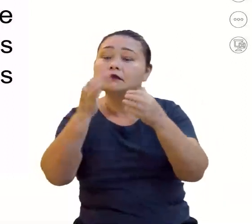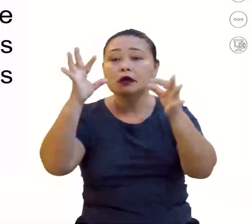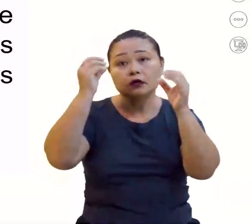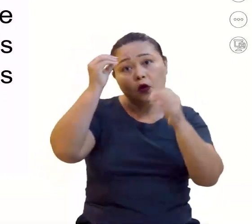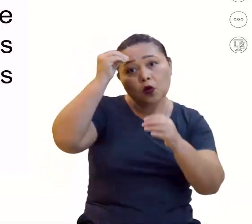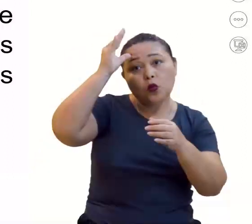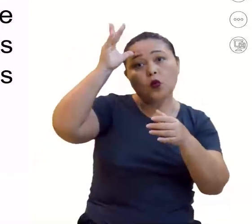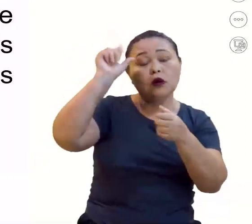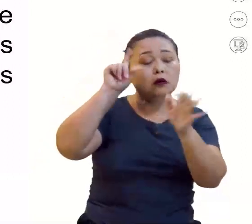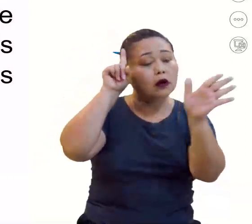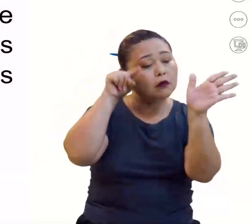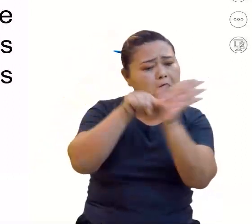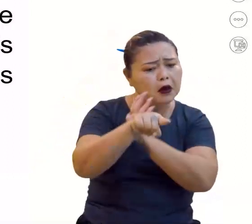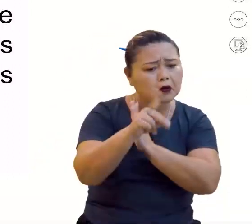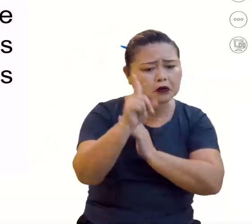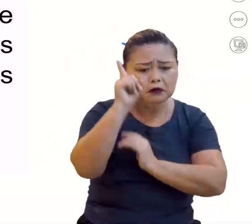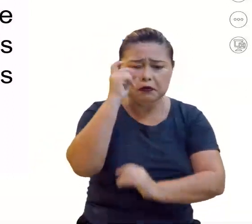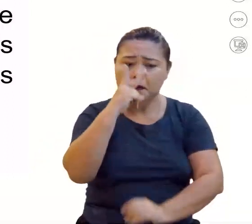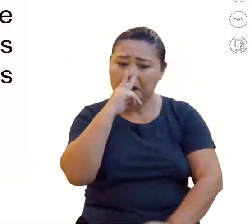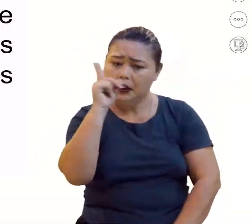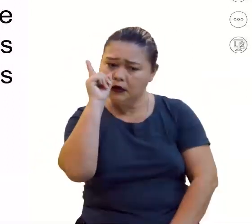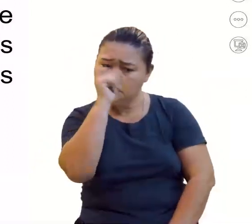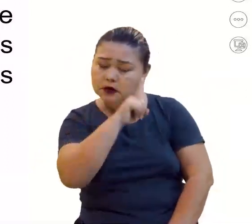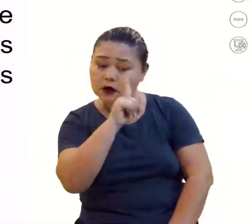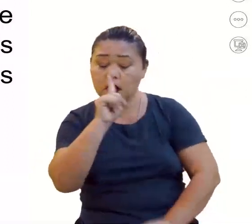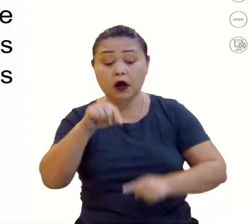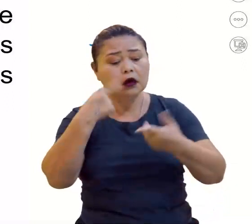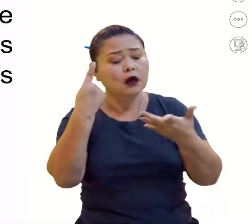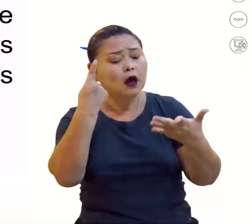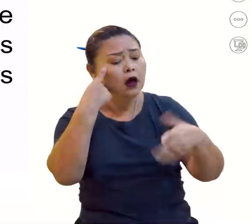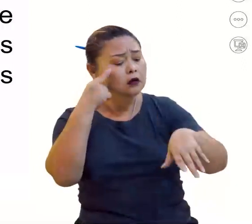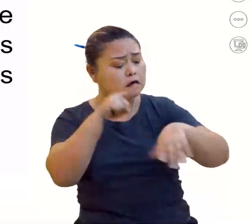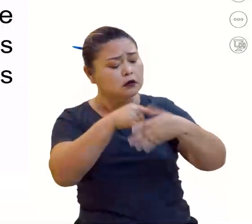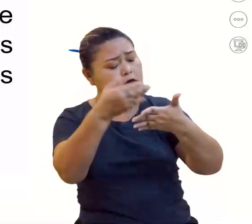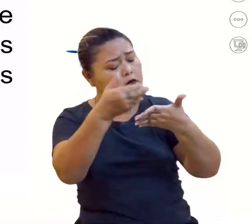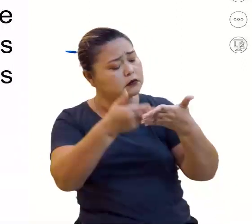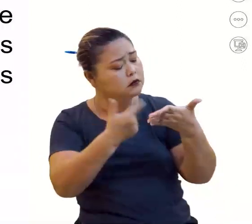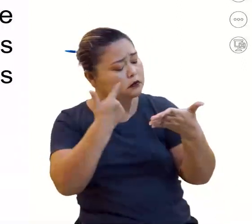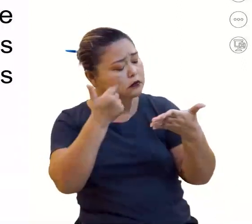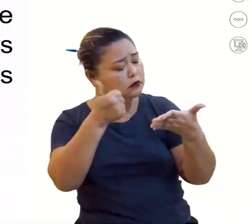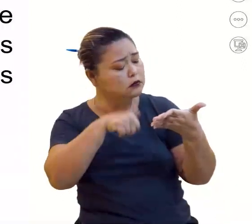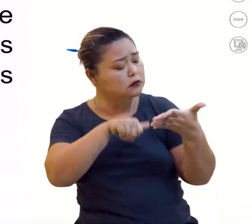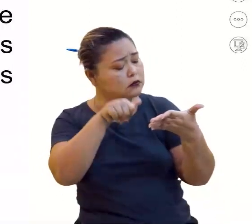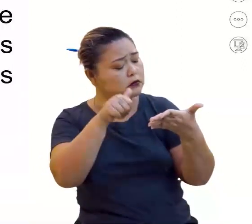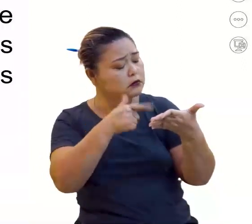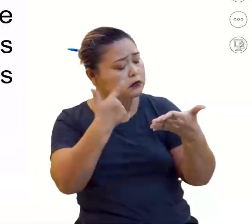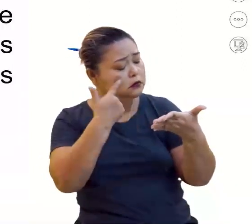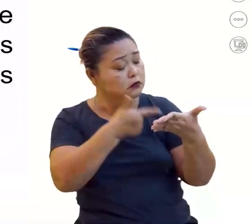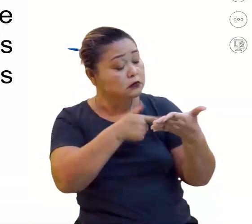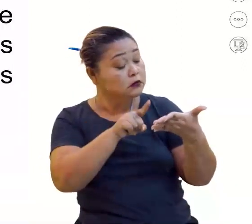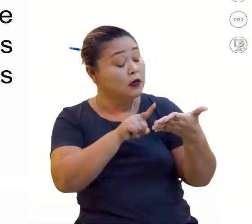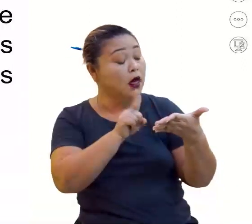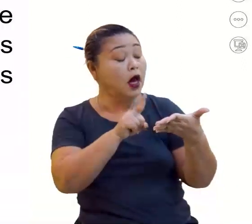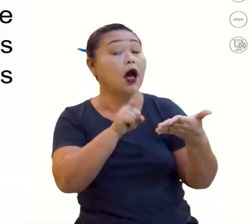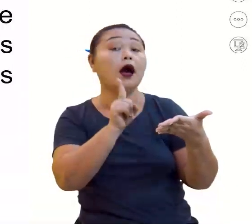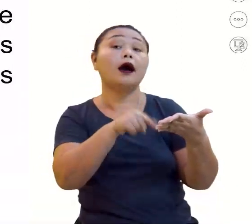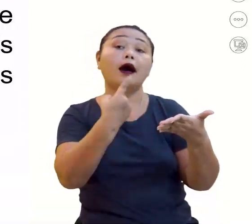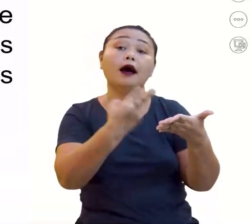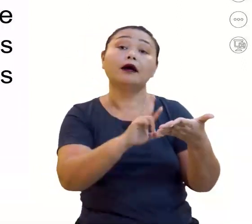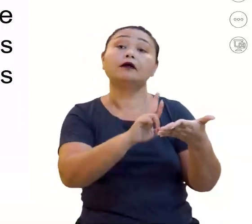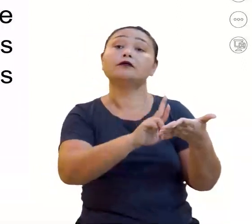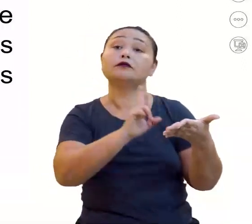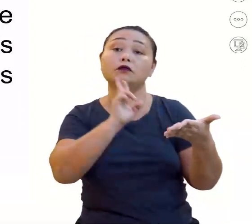uma pergunta que parece complexa, às vezes, após um segundo ali olhando para ela, analisando, né, dando aquela apurada, ela pode ser resolvida